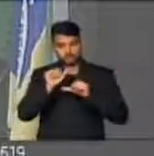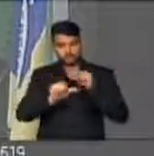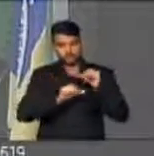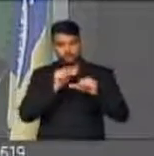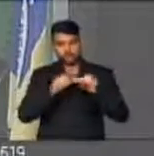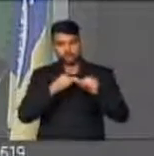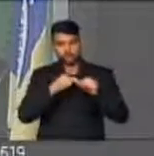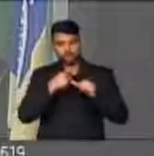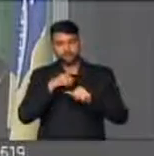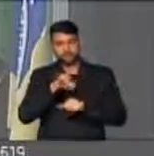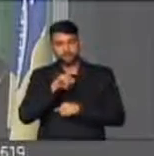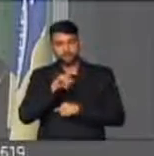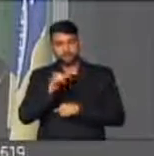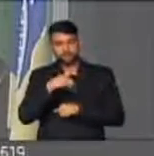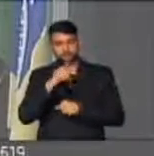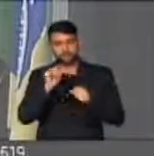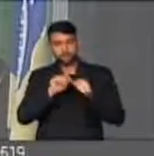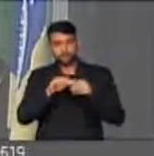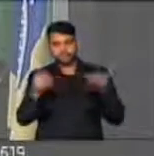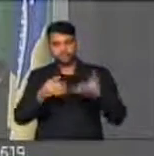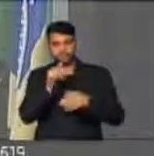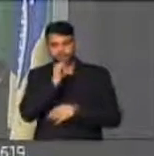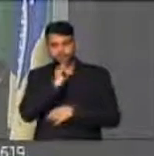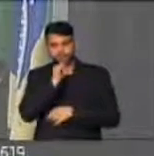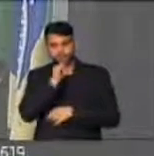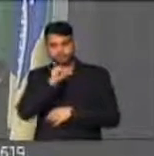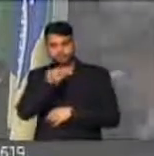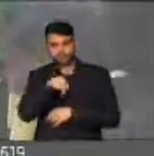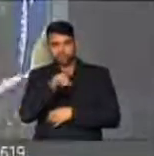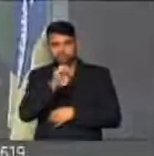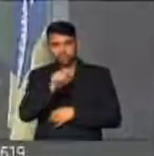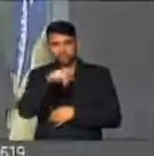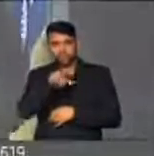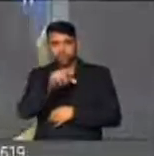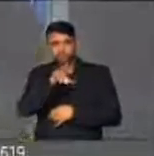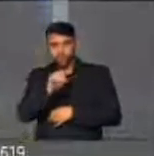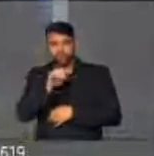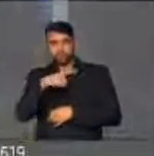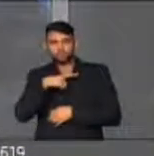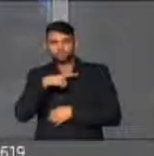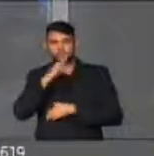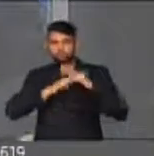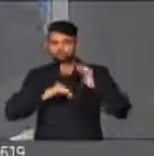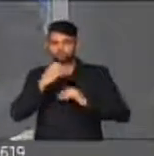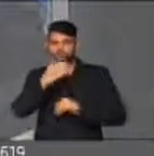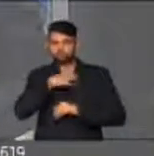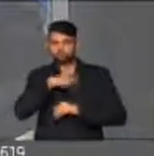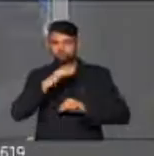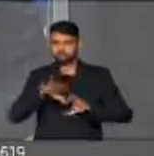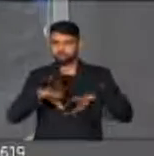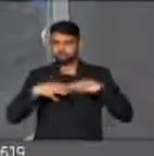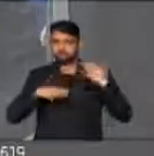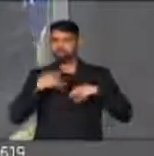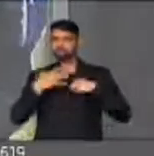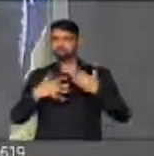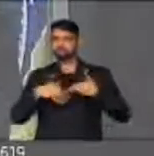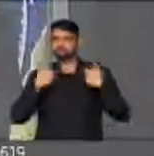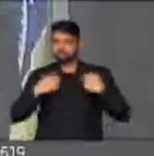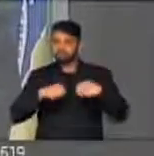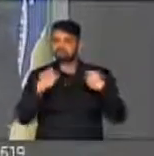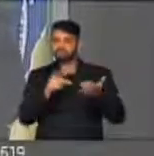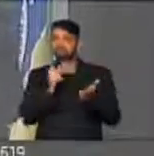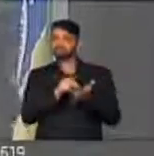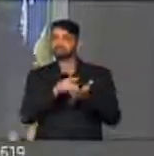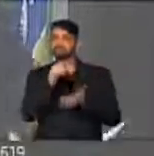tornam heróis da pátria, como faz agora, por exemplo, o juiz Moro, que, pelos seus atos de bravura e de coragem, deve,